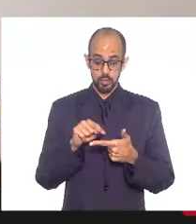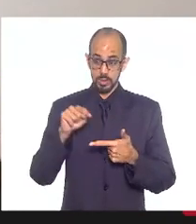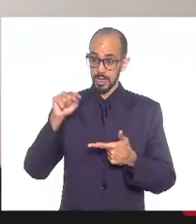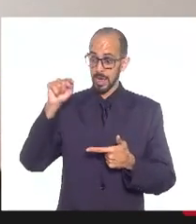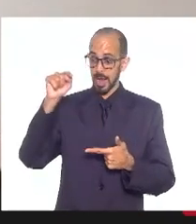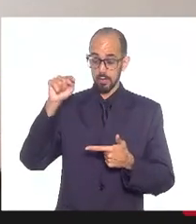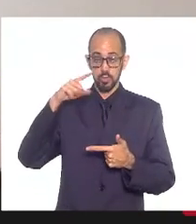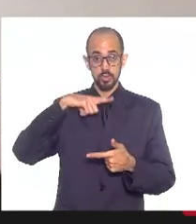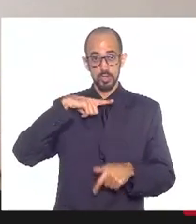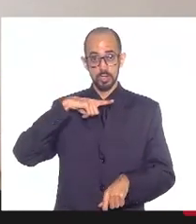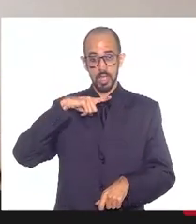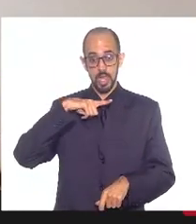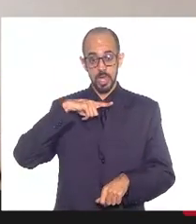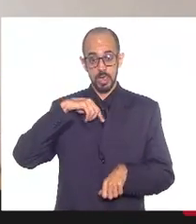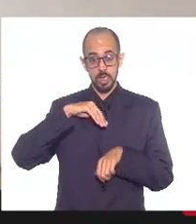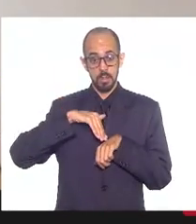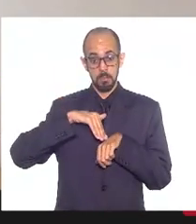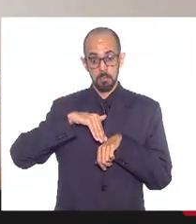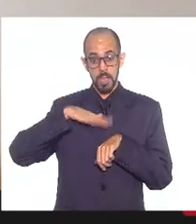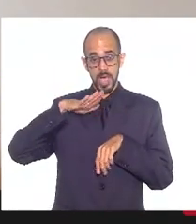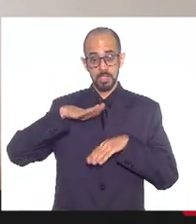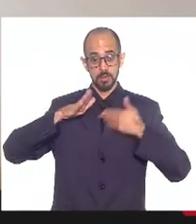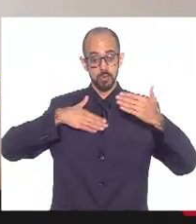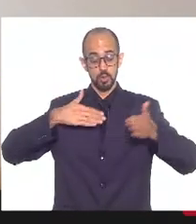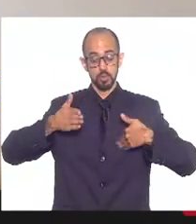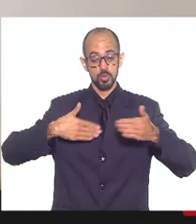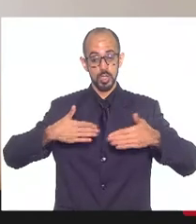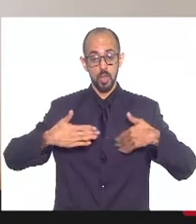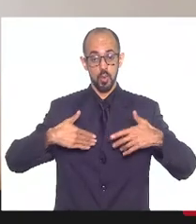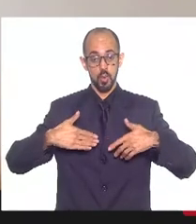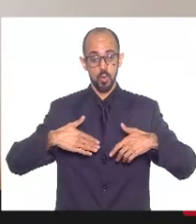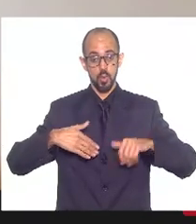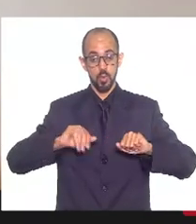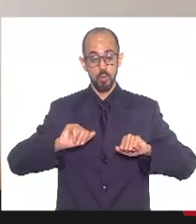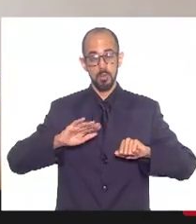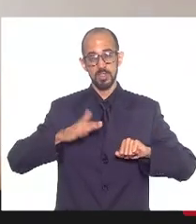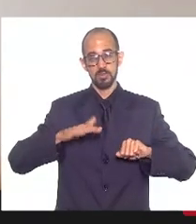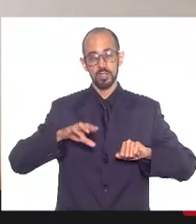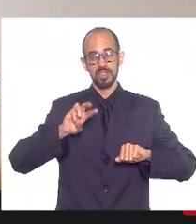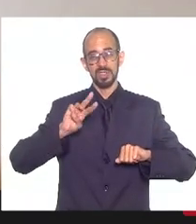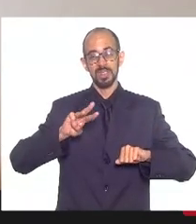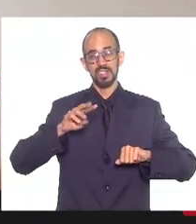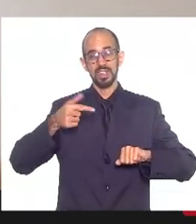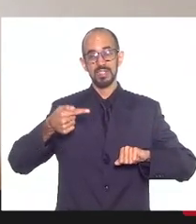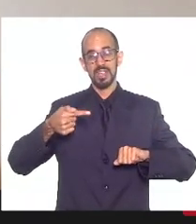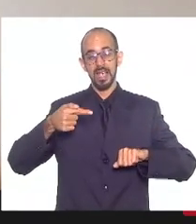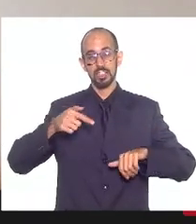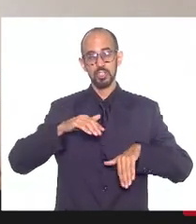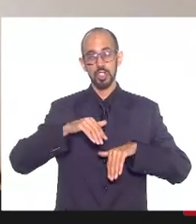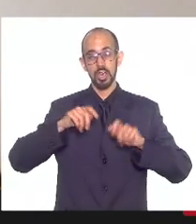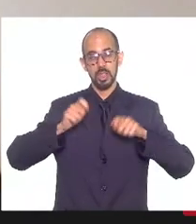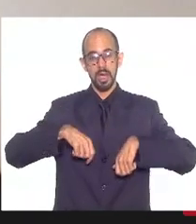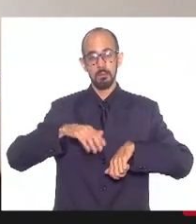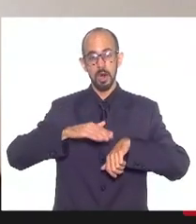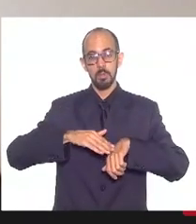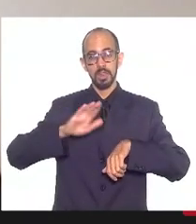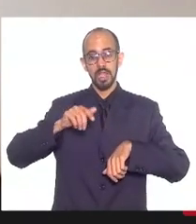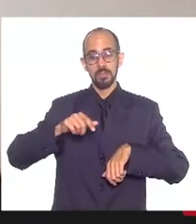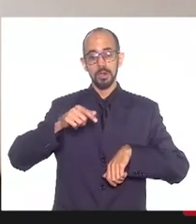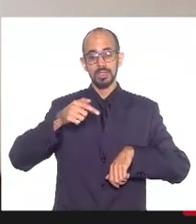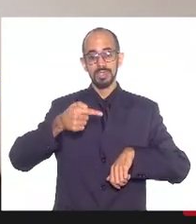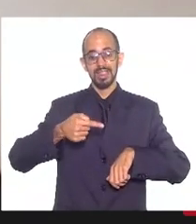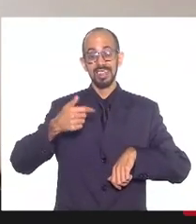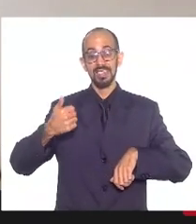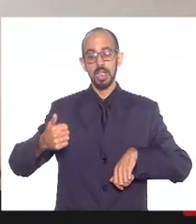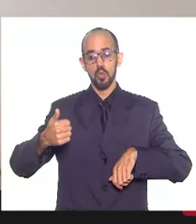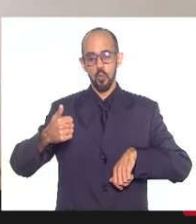há um aumento da produção líquida de 37 para 71 milhões de metros cúbicos por